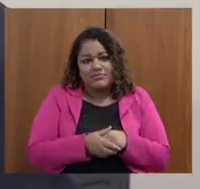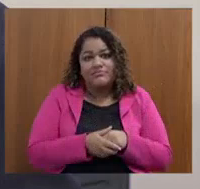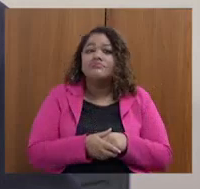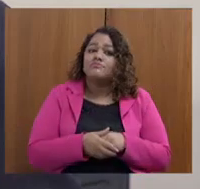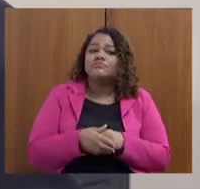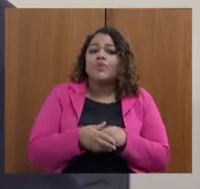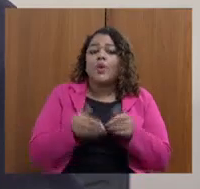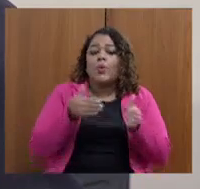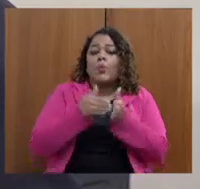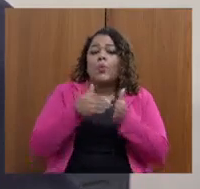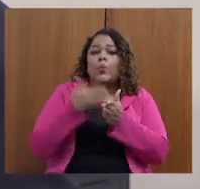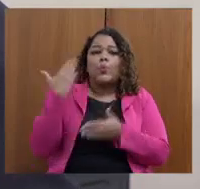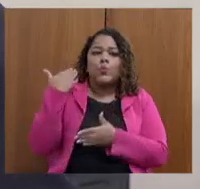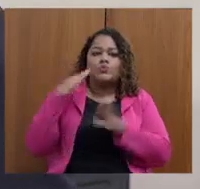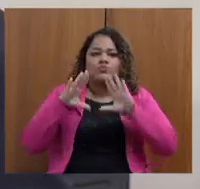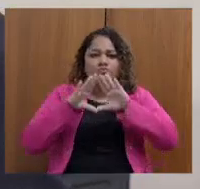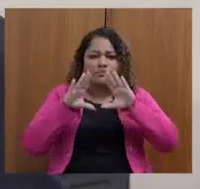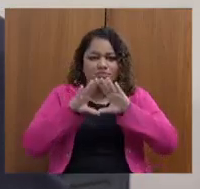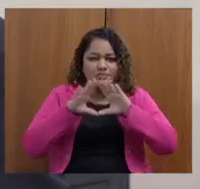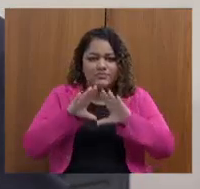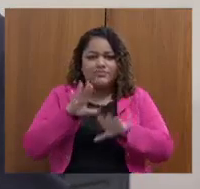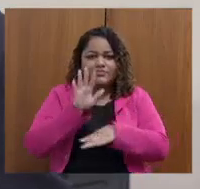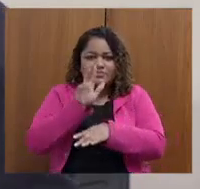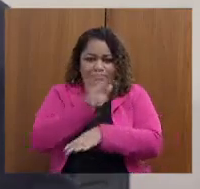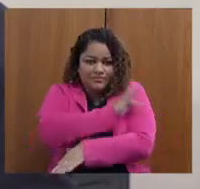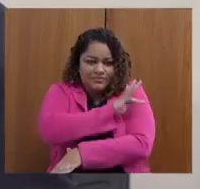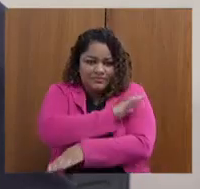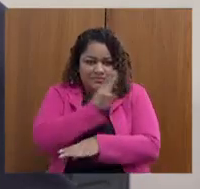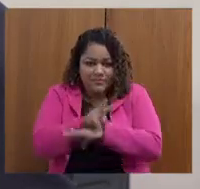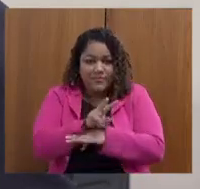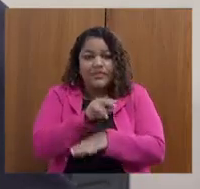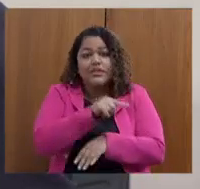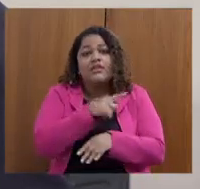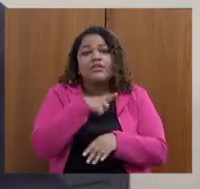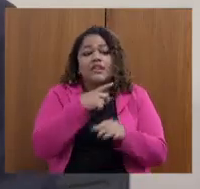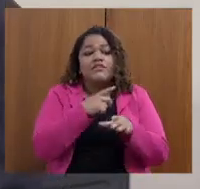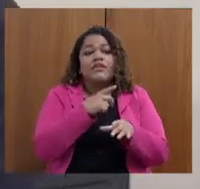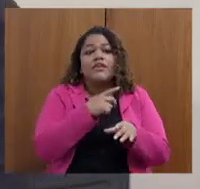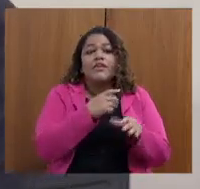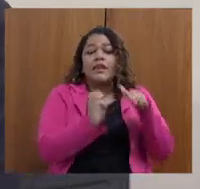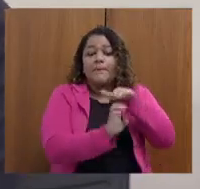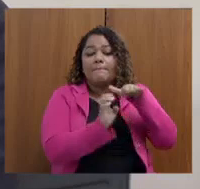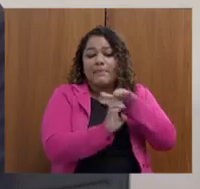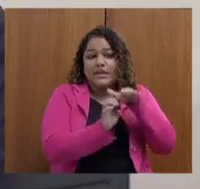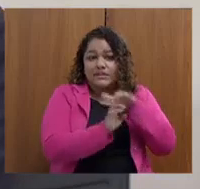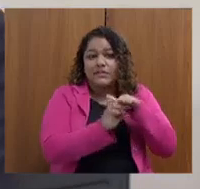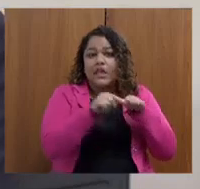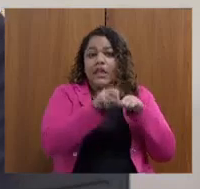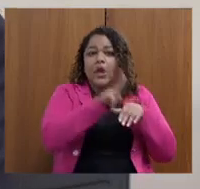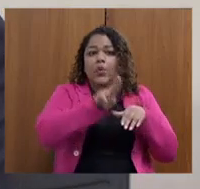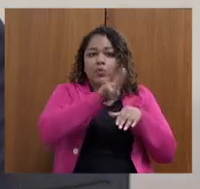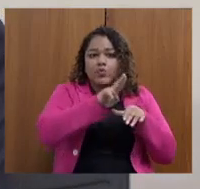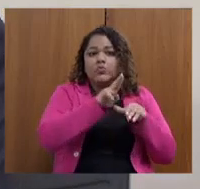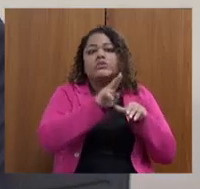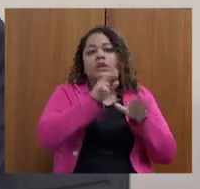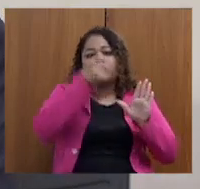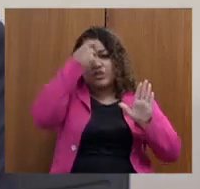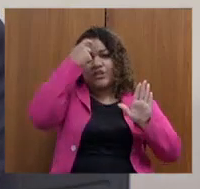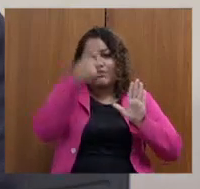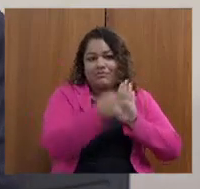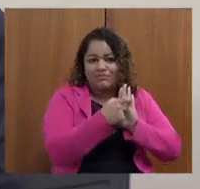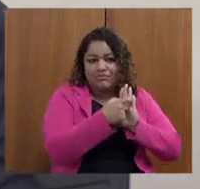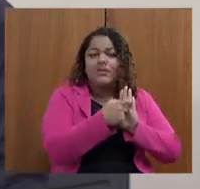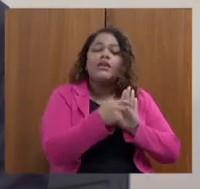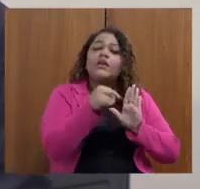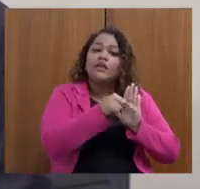tivemos uma empresa que com inteligência artificial ela consegue monitorar a forma como a pessoa dirige nas estradas